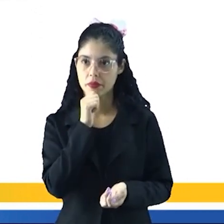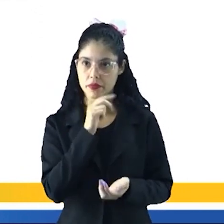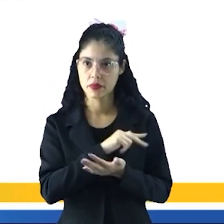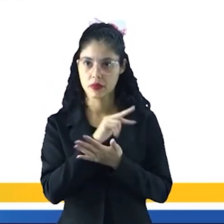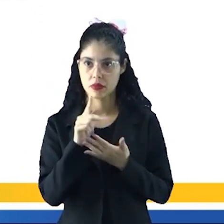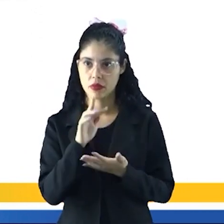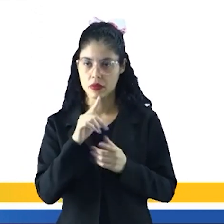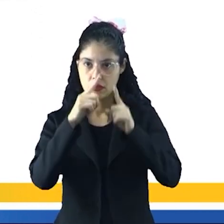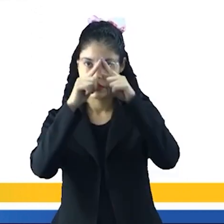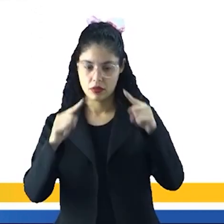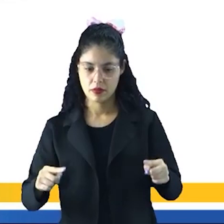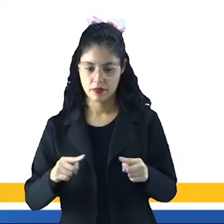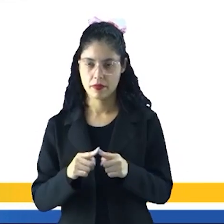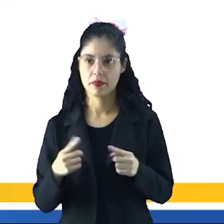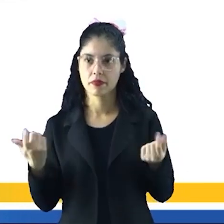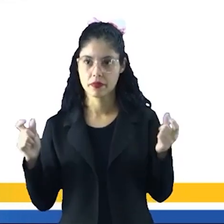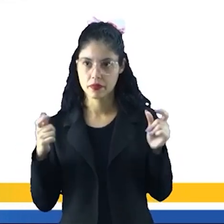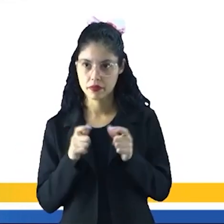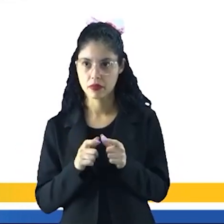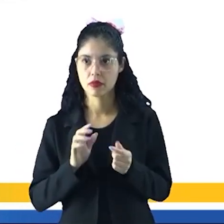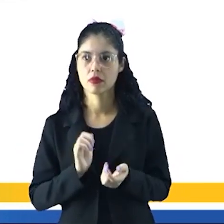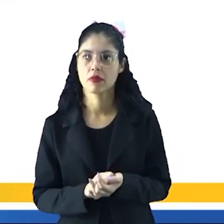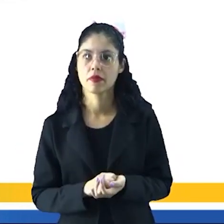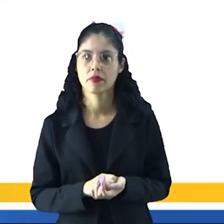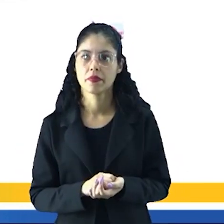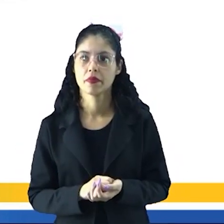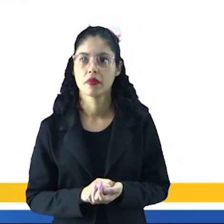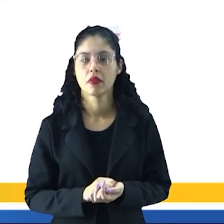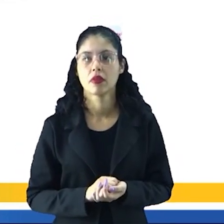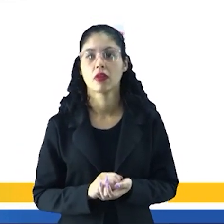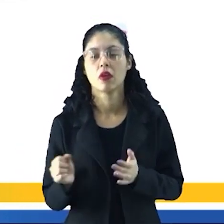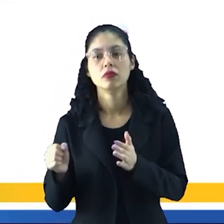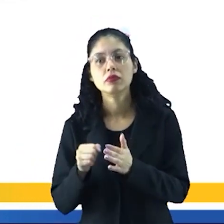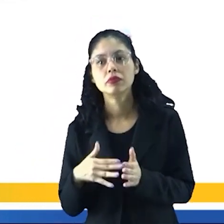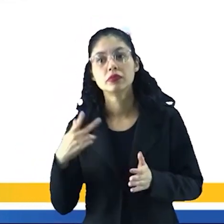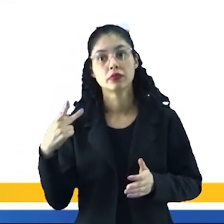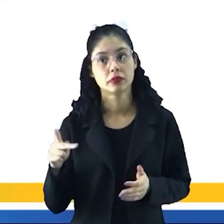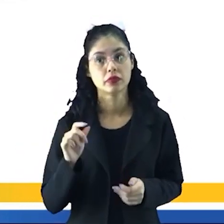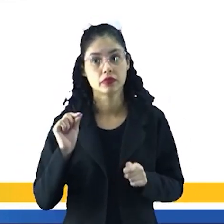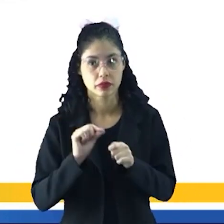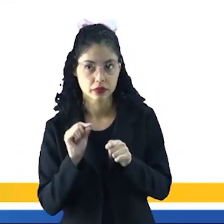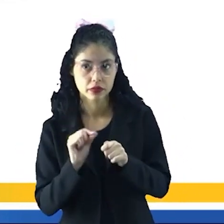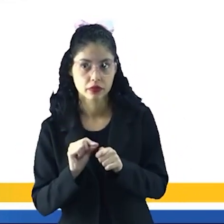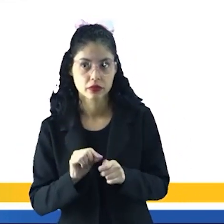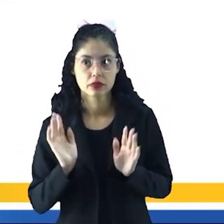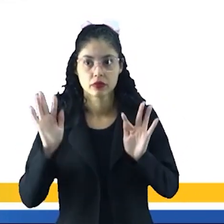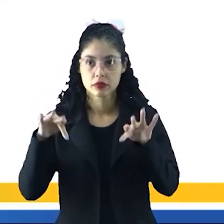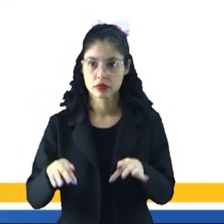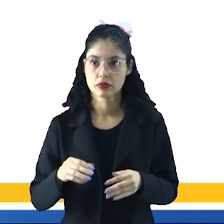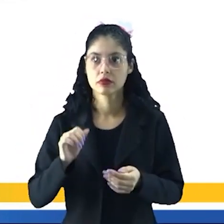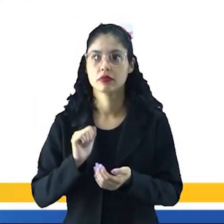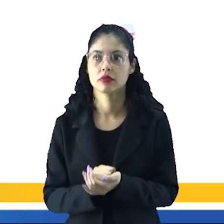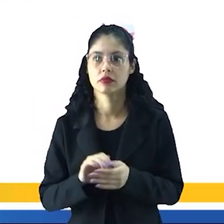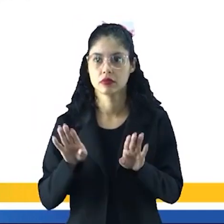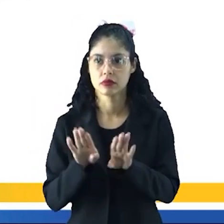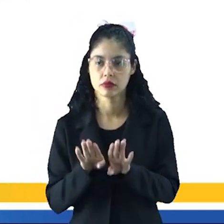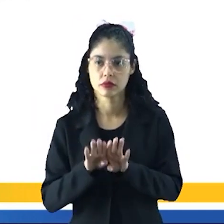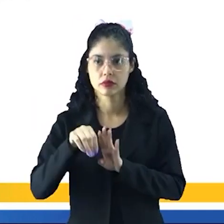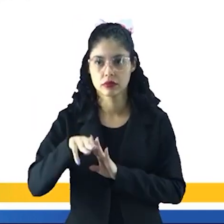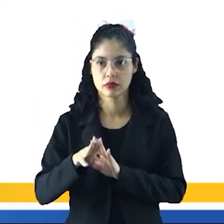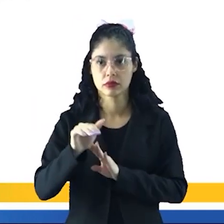abstraídos em formas geométricas, simplificadas e minimalistas. Muitas de suas obras estão incluídas na